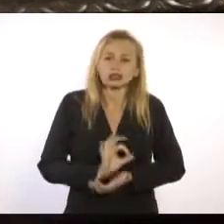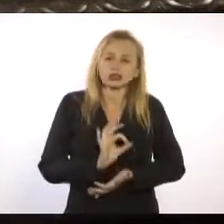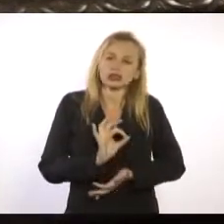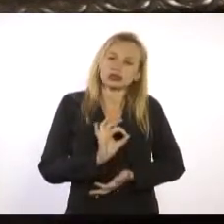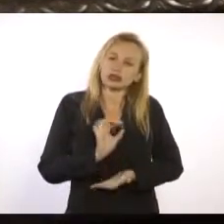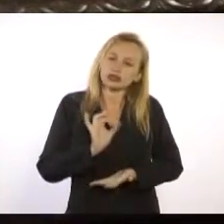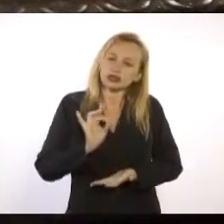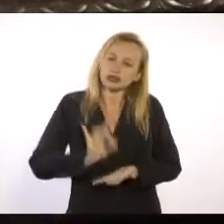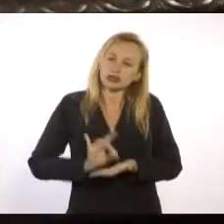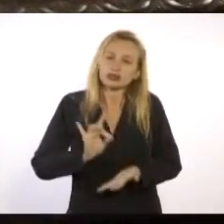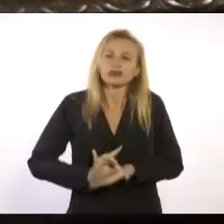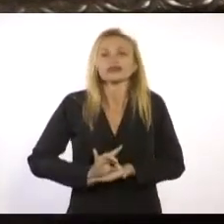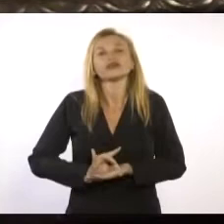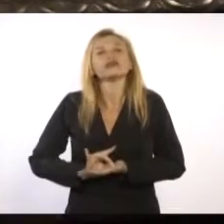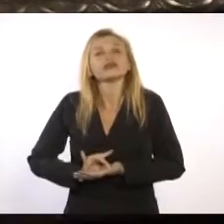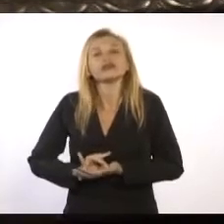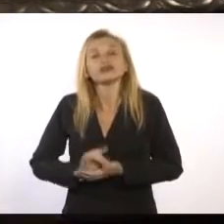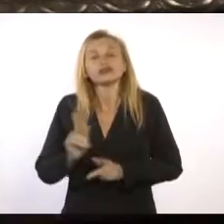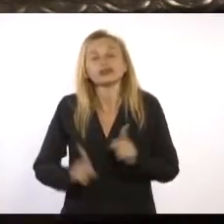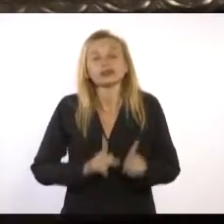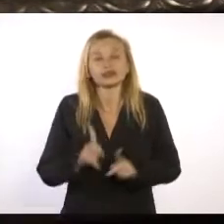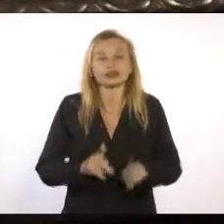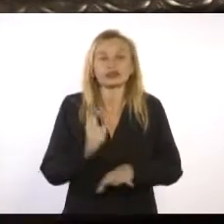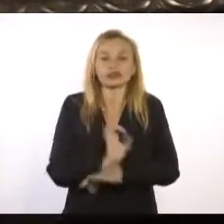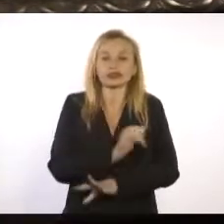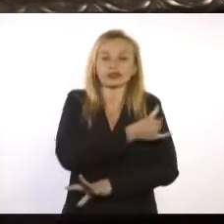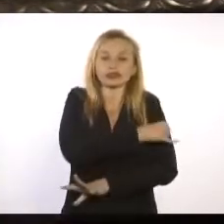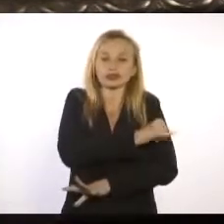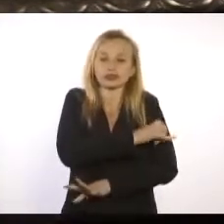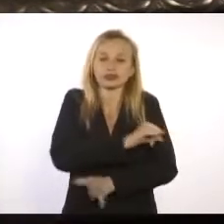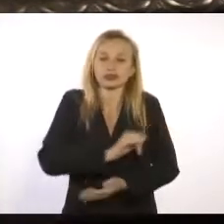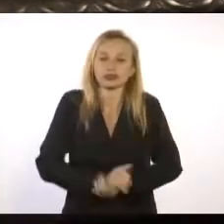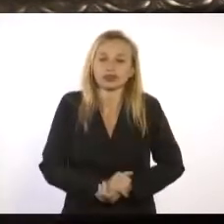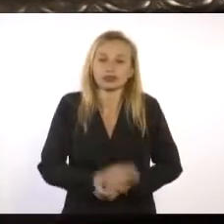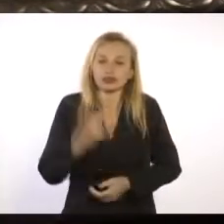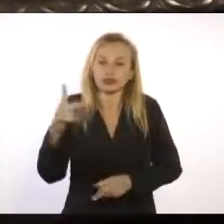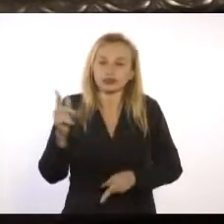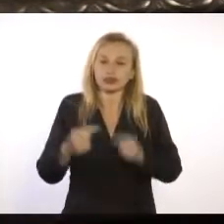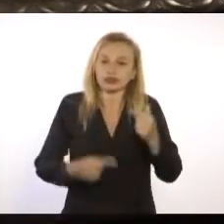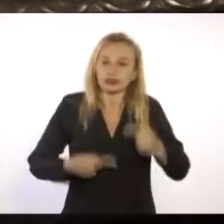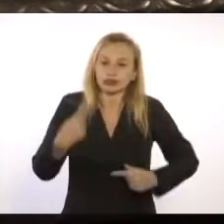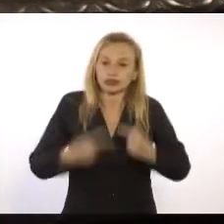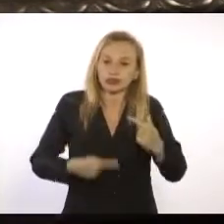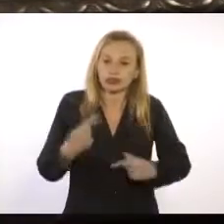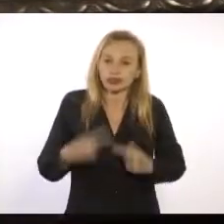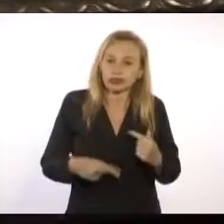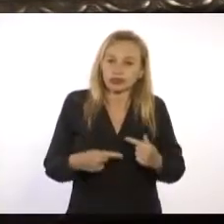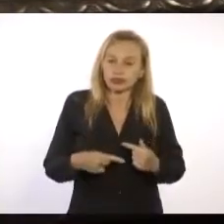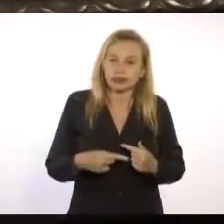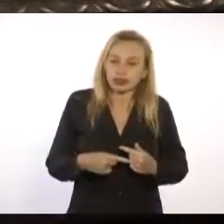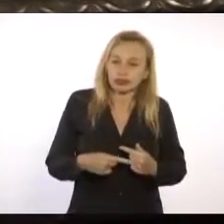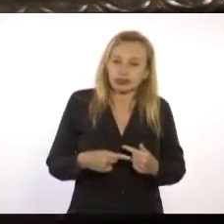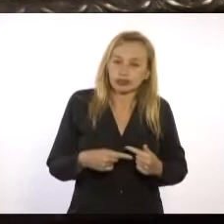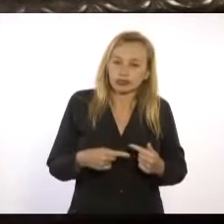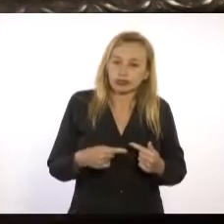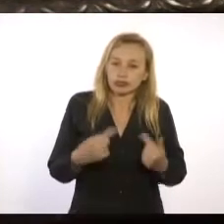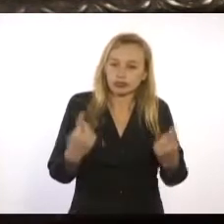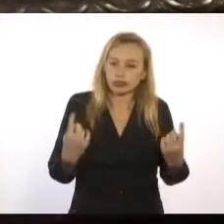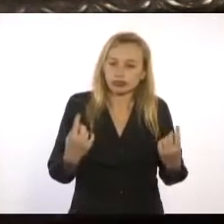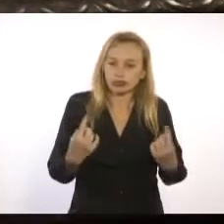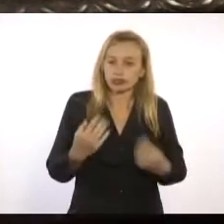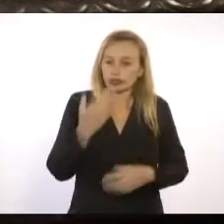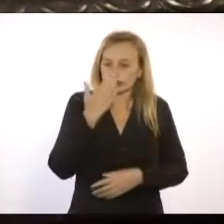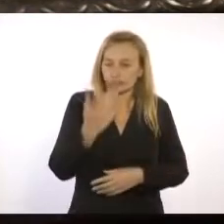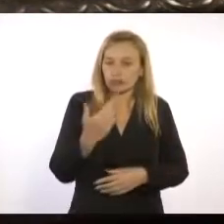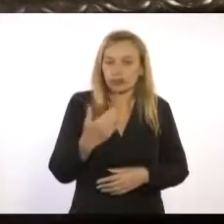sincero com a população do estado do Rio de Janeiro, que a sua política de confronto está dando, já deu